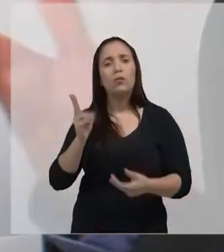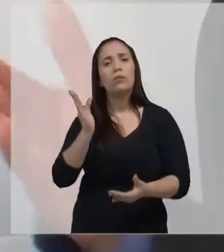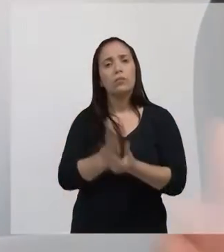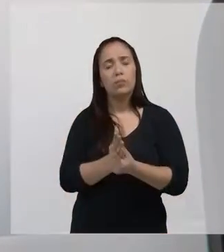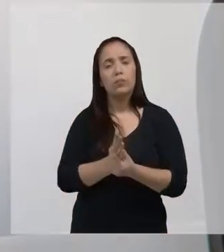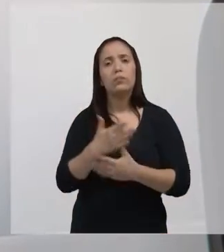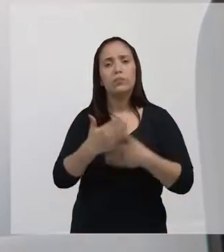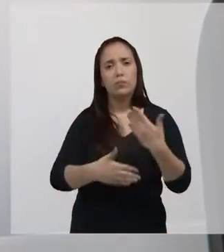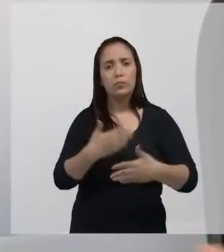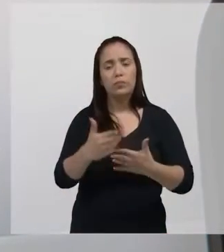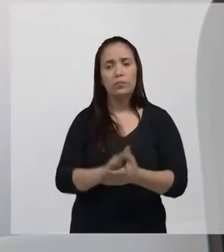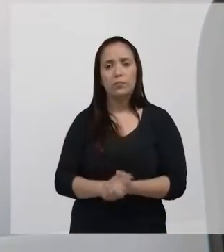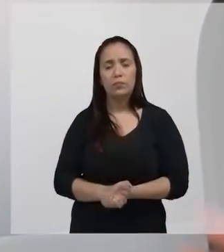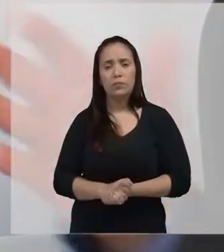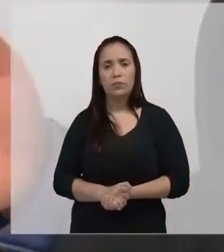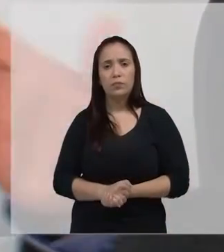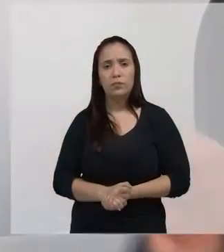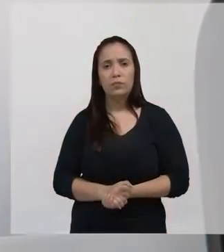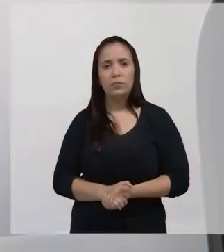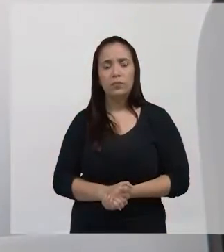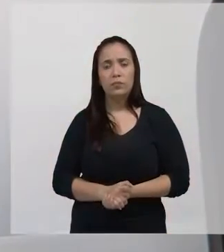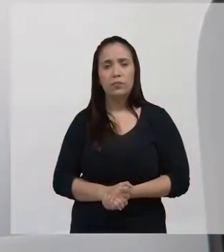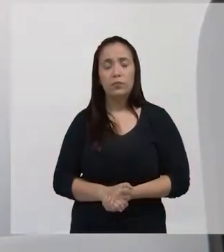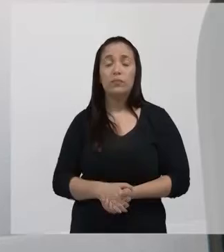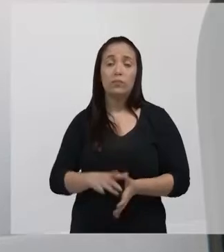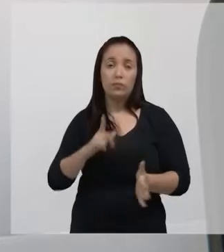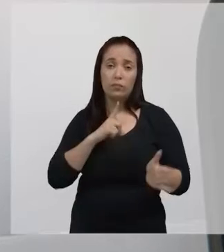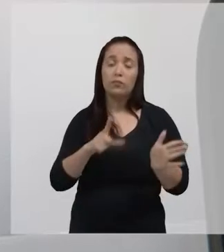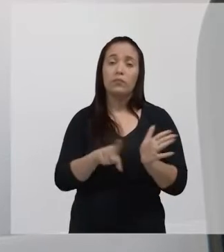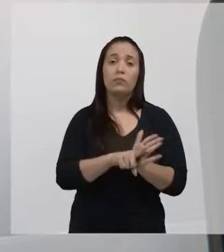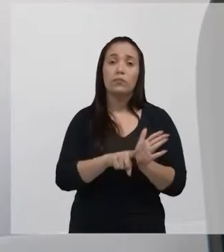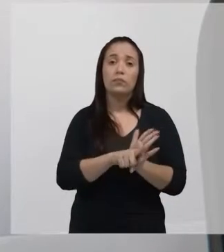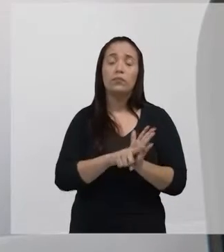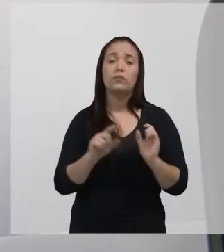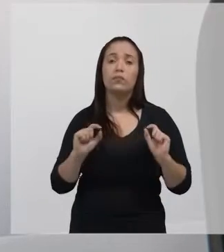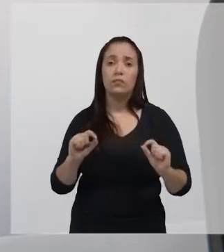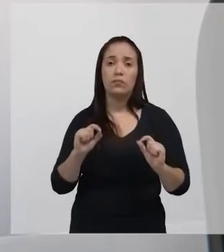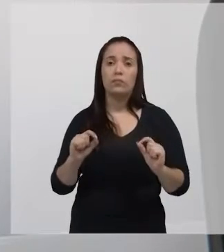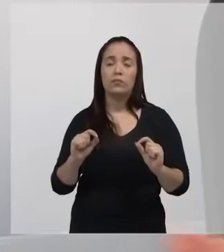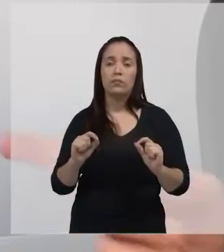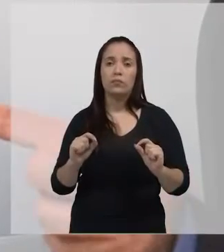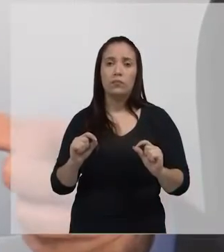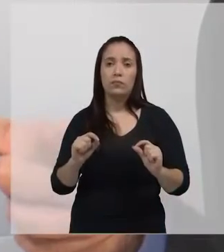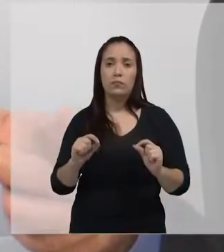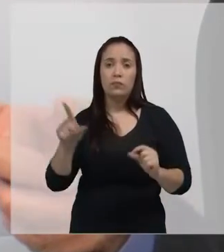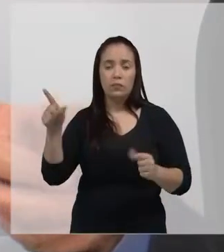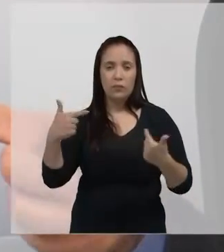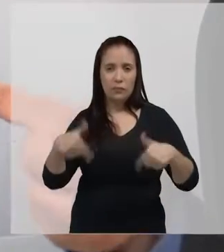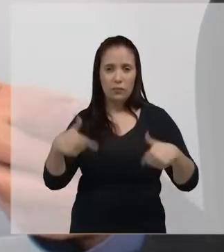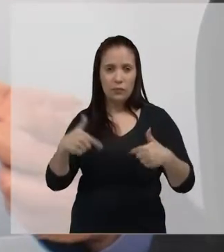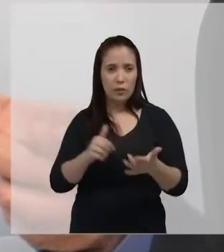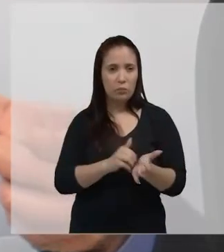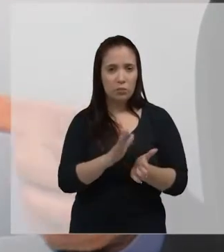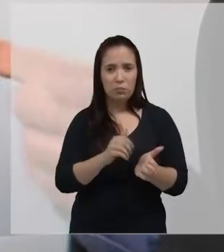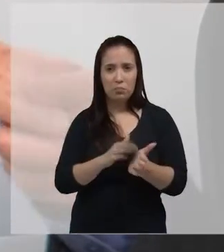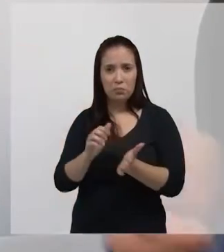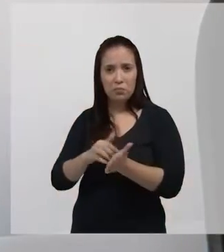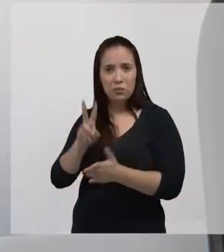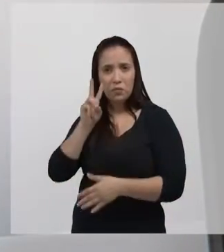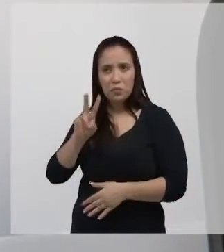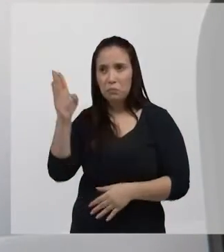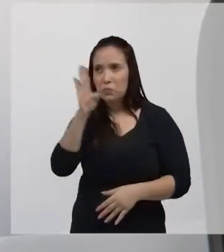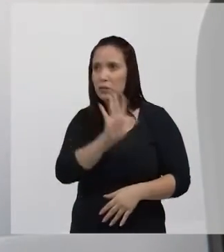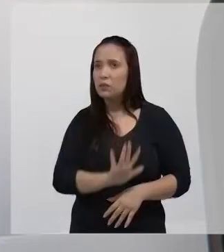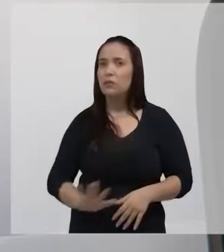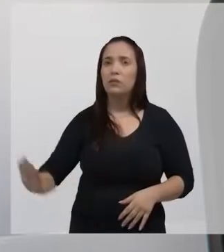processo. O problema é o seguinte, primeiro ponto negativo, uma parte desse desemprego que nós temos aí não é nada mais,